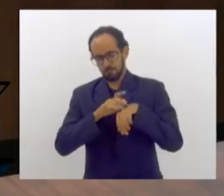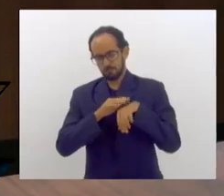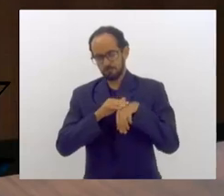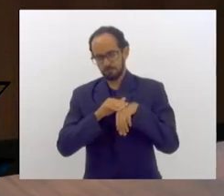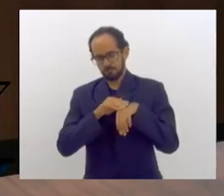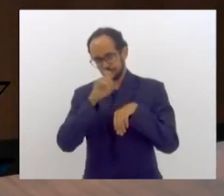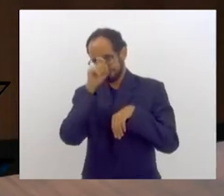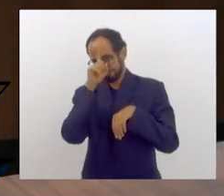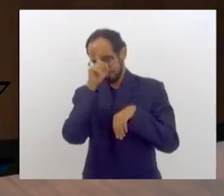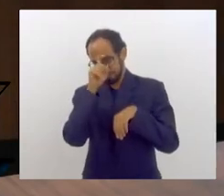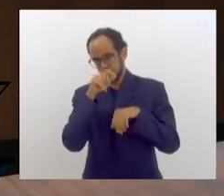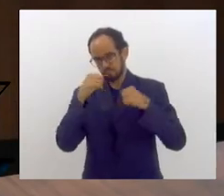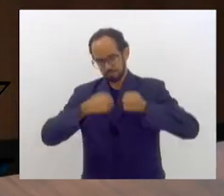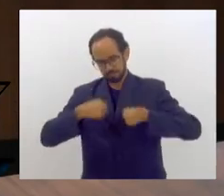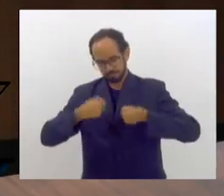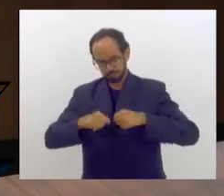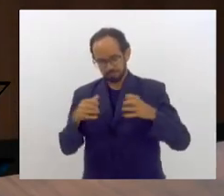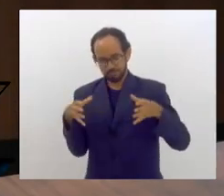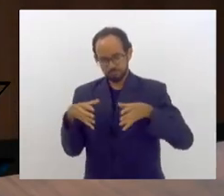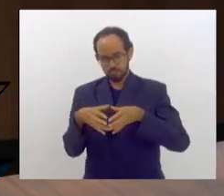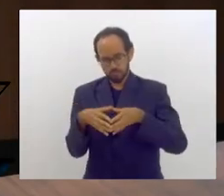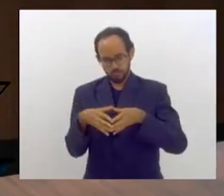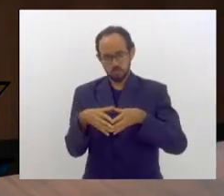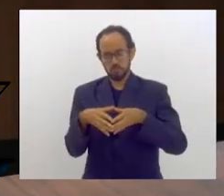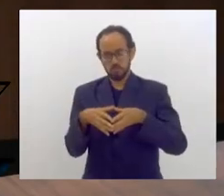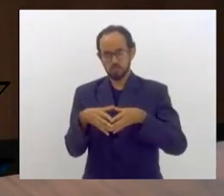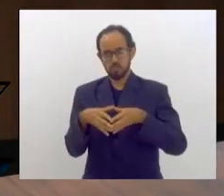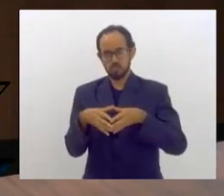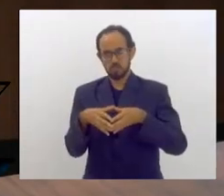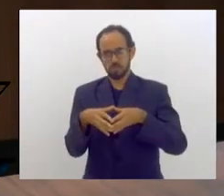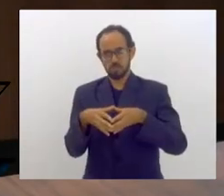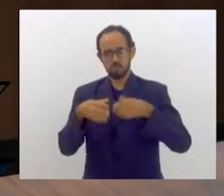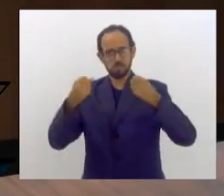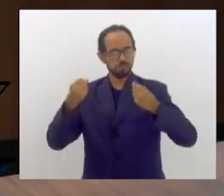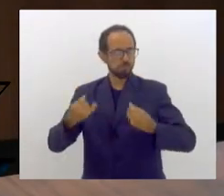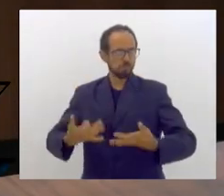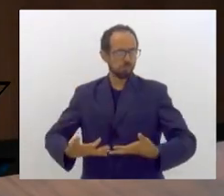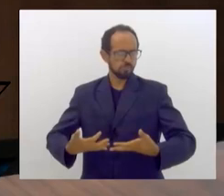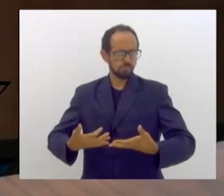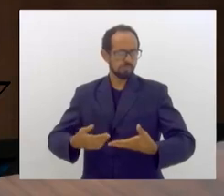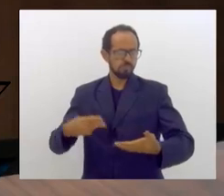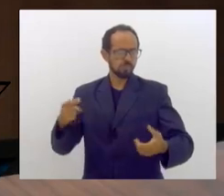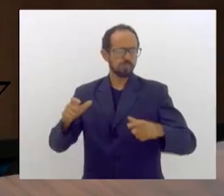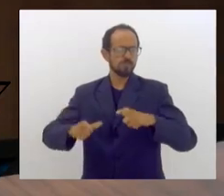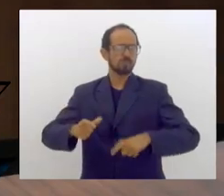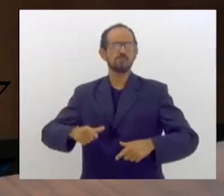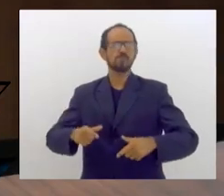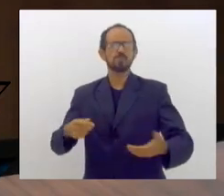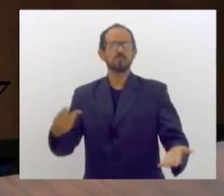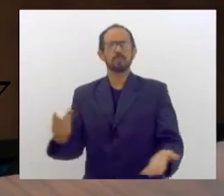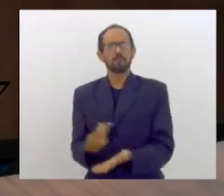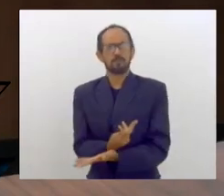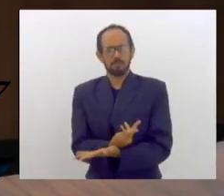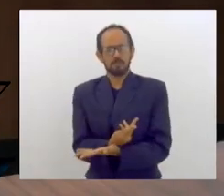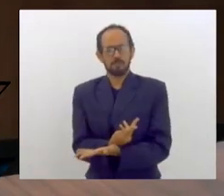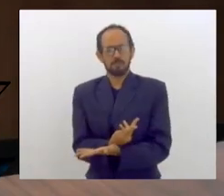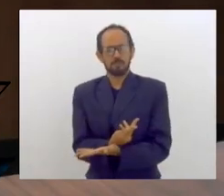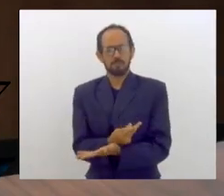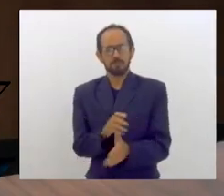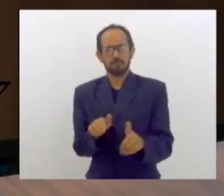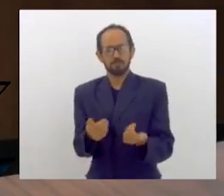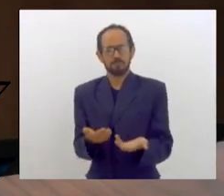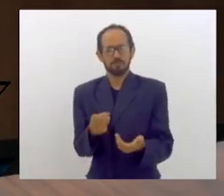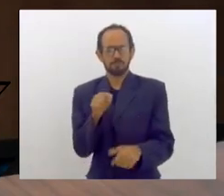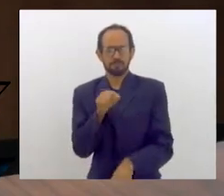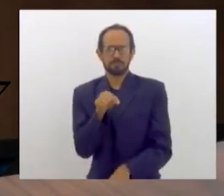hospitalares, precisamos de uma comissão que fale de onde que veio essa infecção hospitalar. Então, isso daqui, a